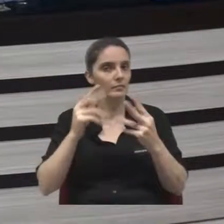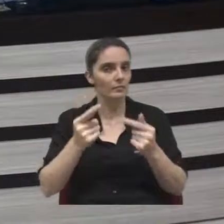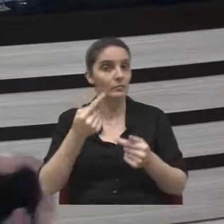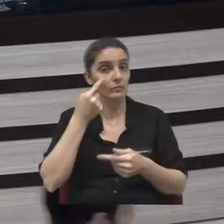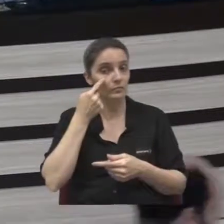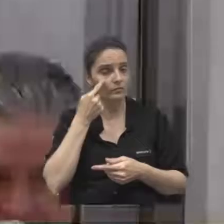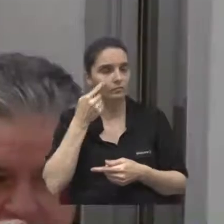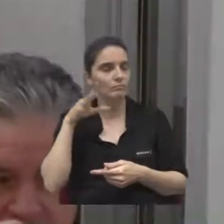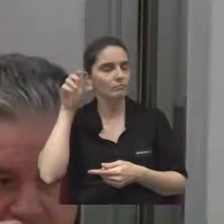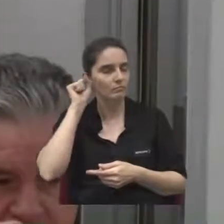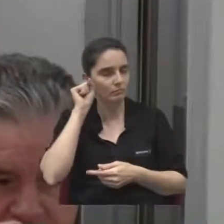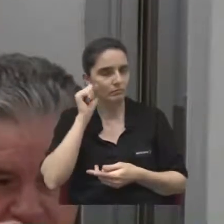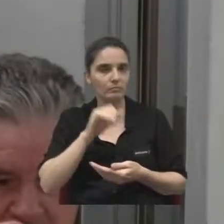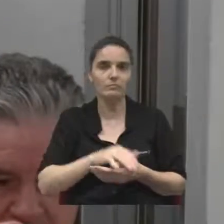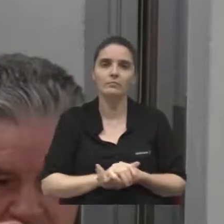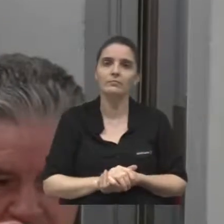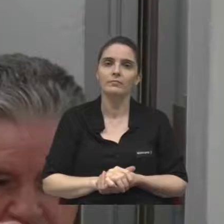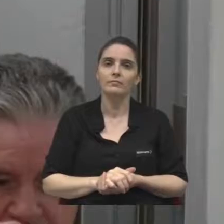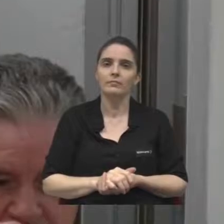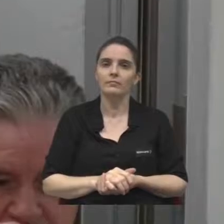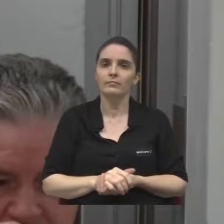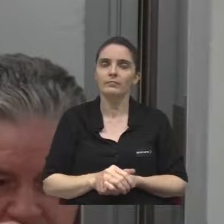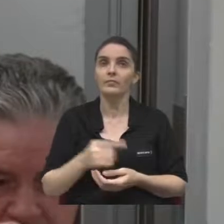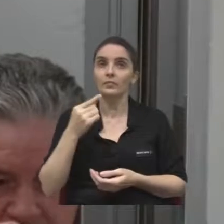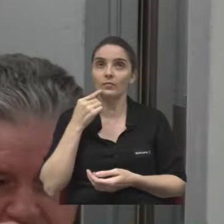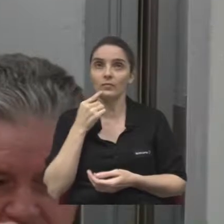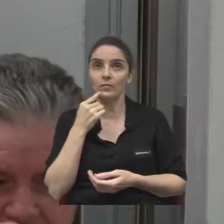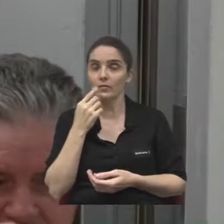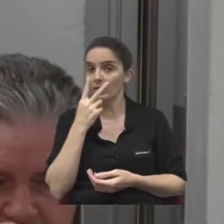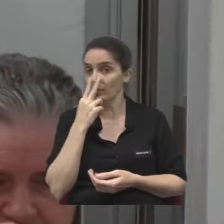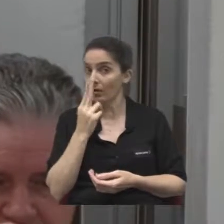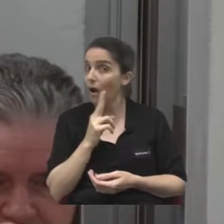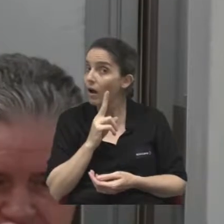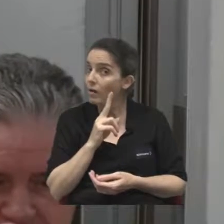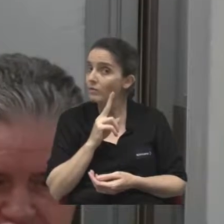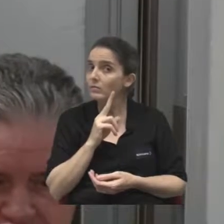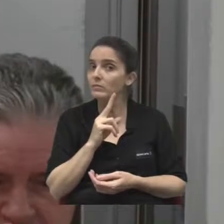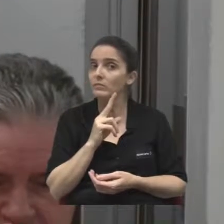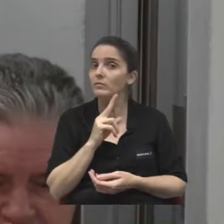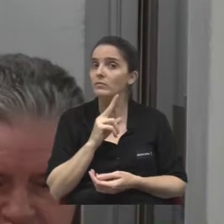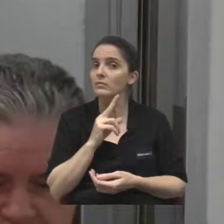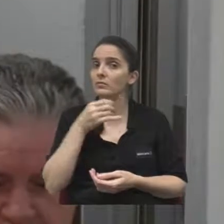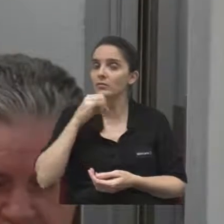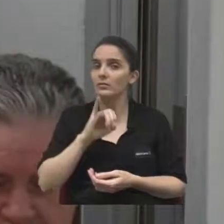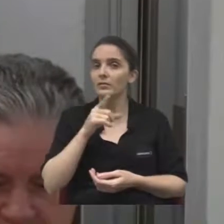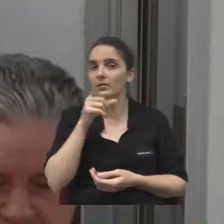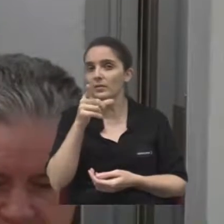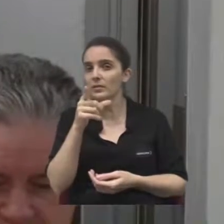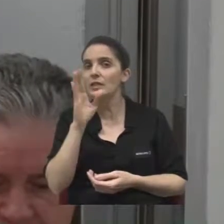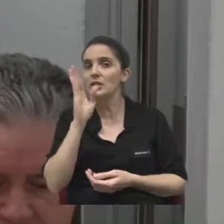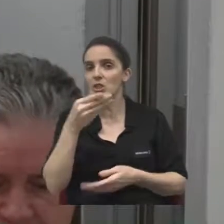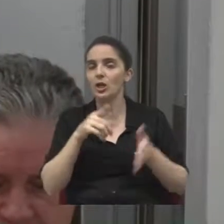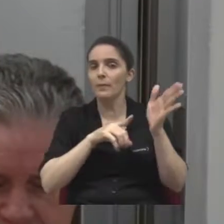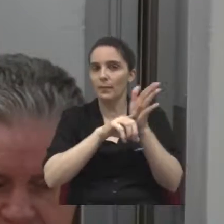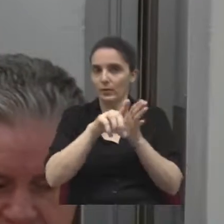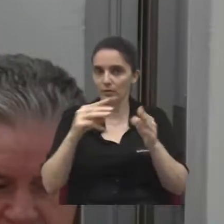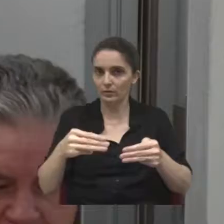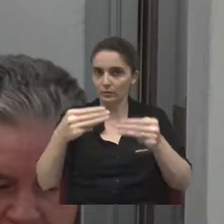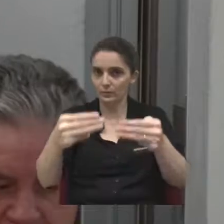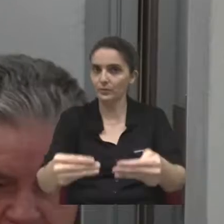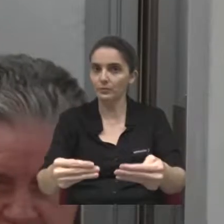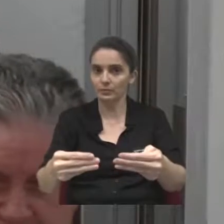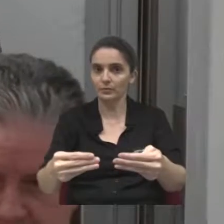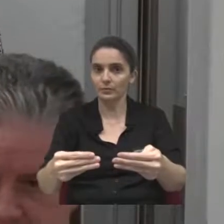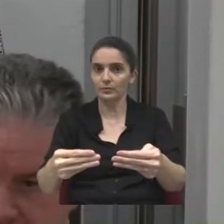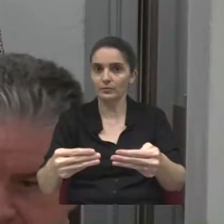ouvem. Vereador Cleito, eu acho que se você já questionou o Ministério, por favor, nos